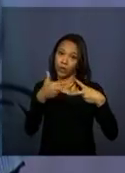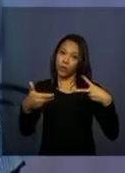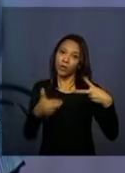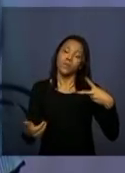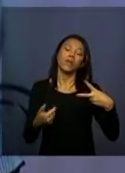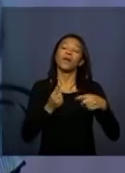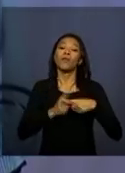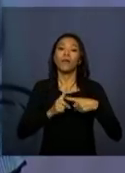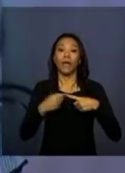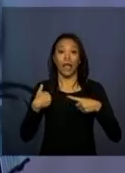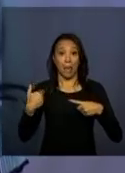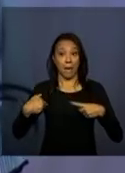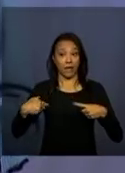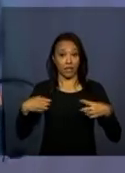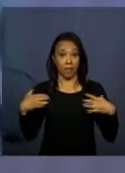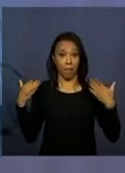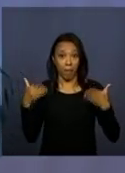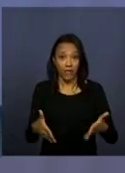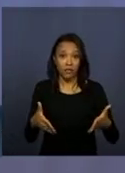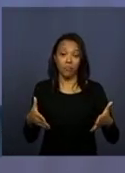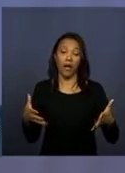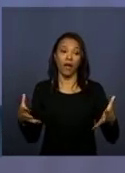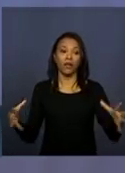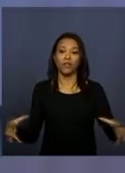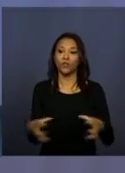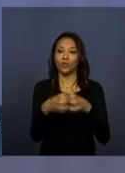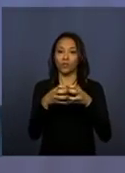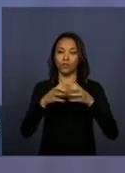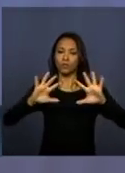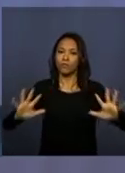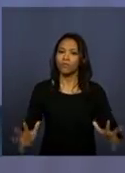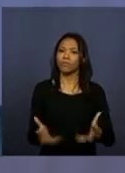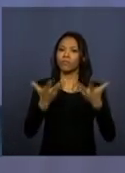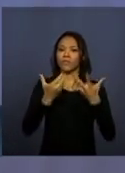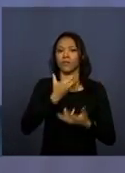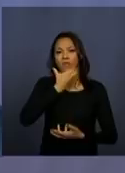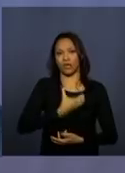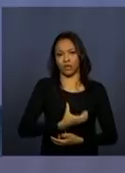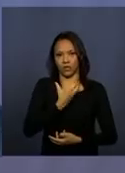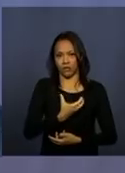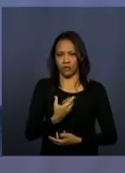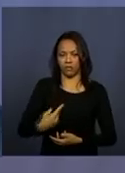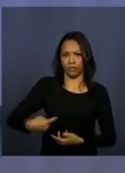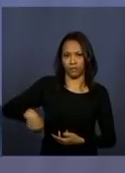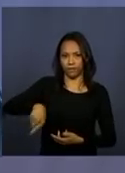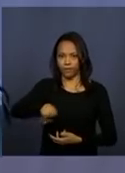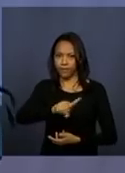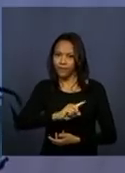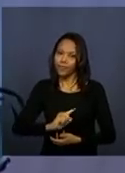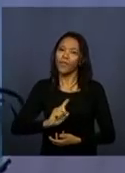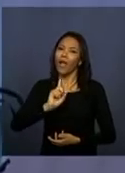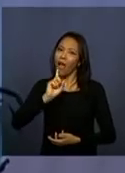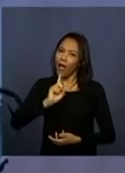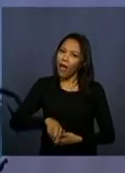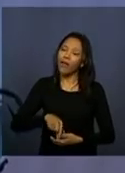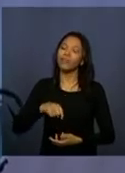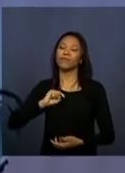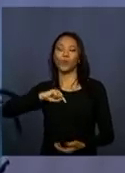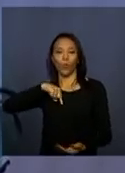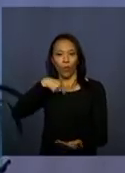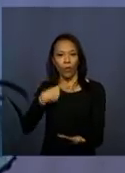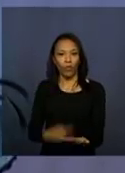Porque participar com vocês da celebração de Natal é um compromisso que